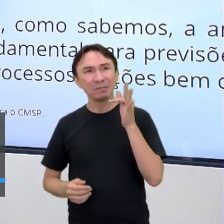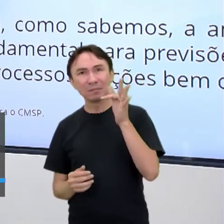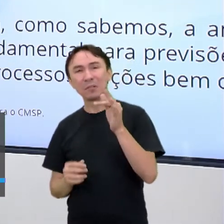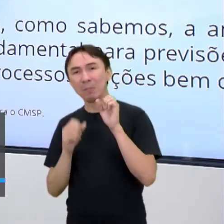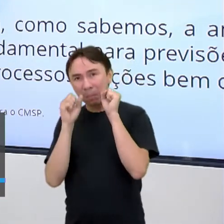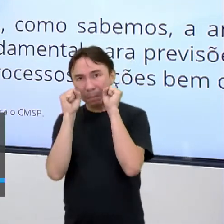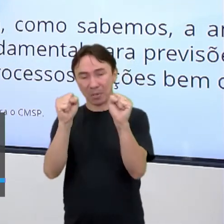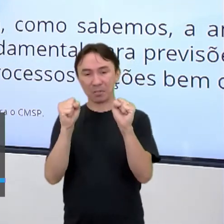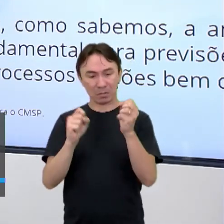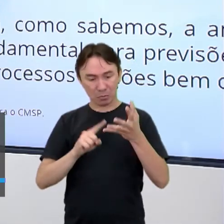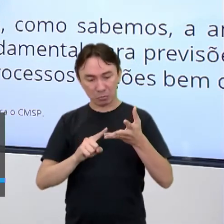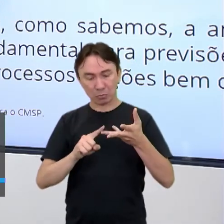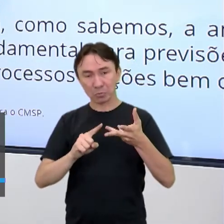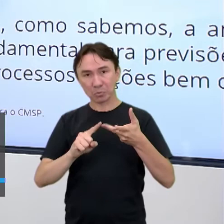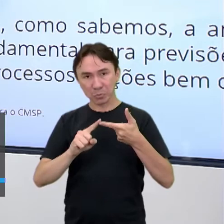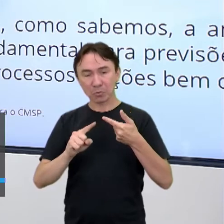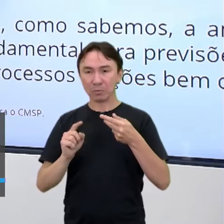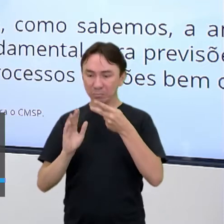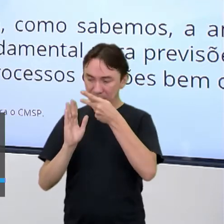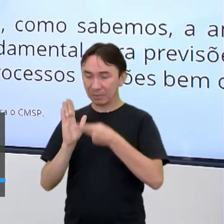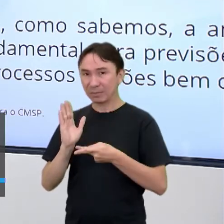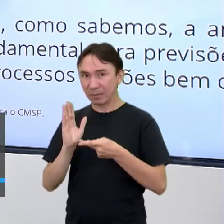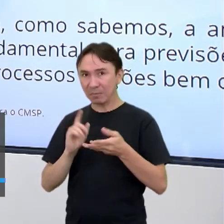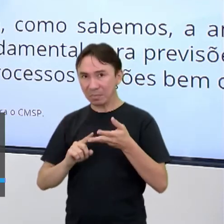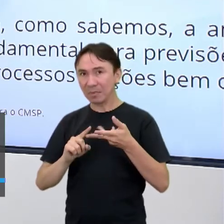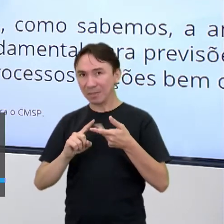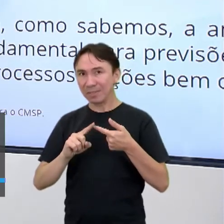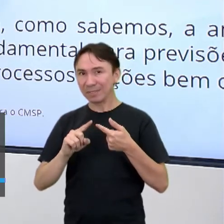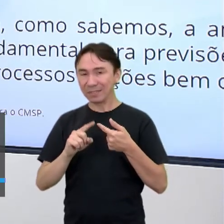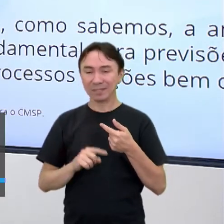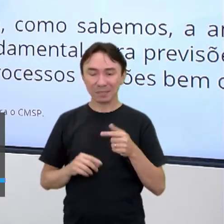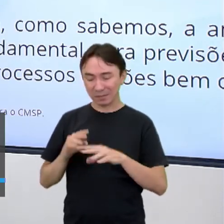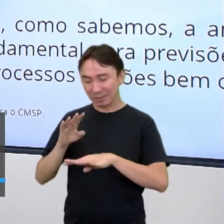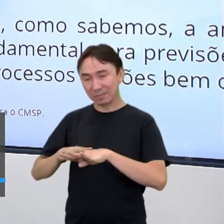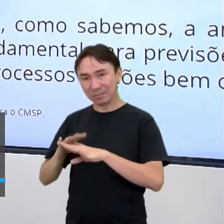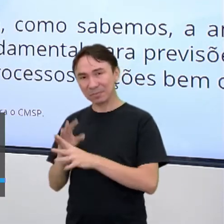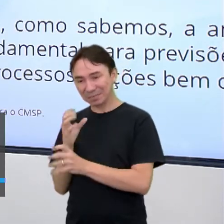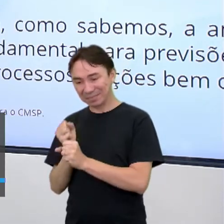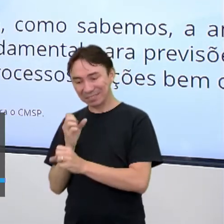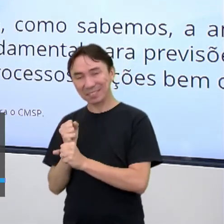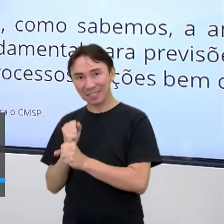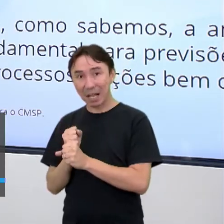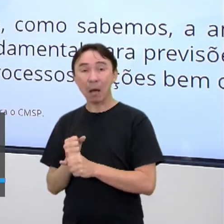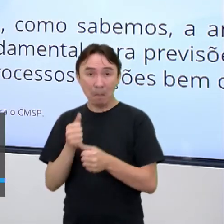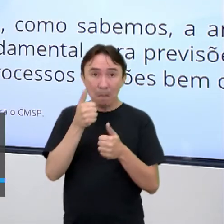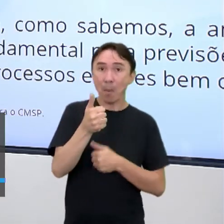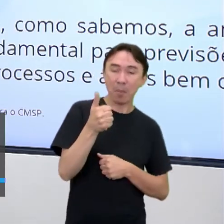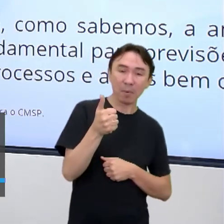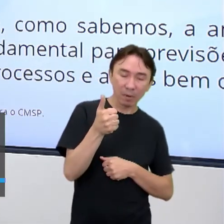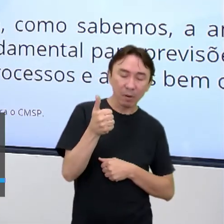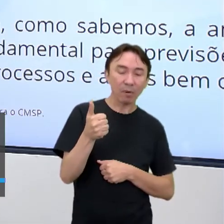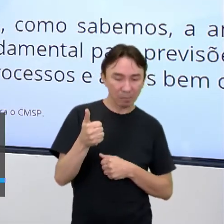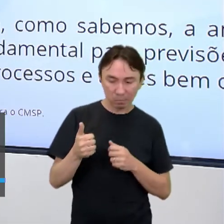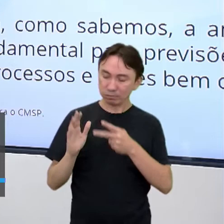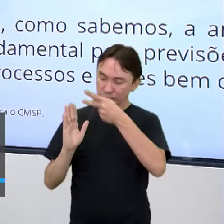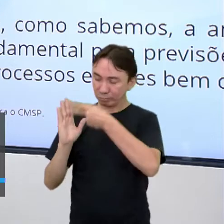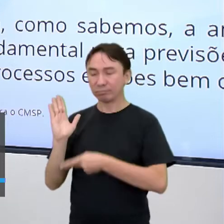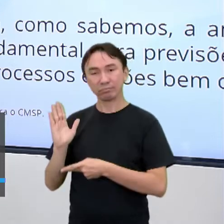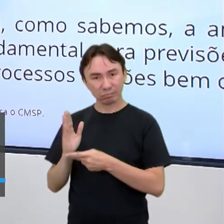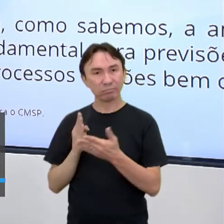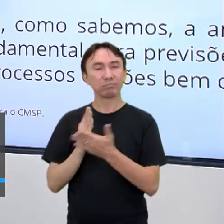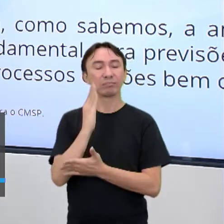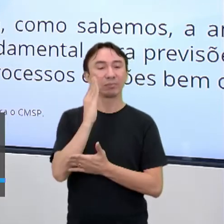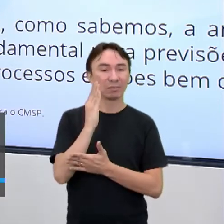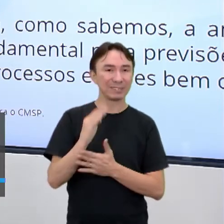elas forem positivas, né, aí o que se faz? Vai-se adiante. Se essas projeções matemáticas forem negativas, o que